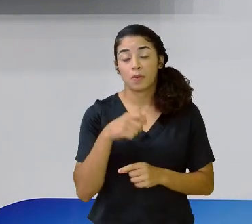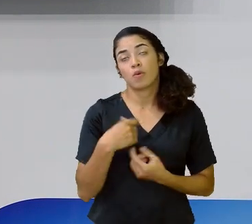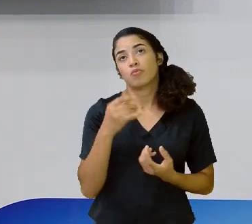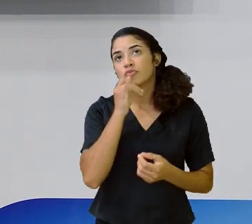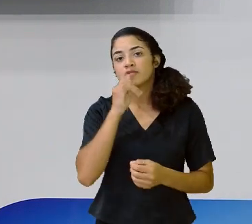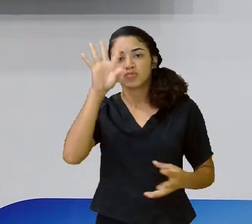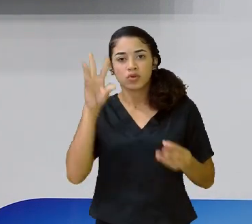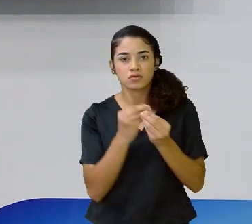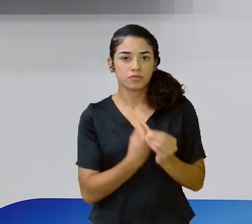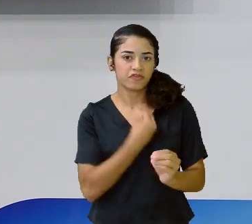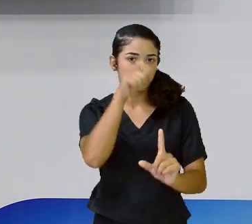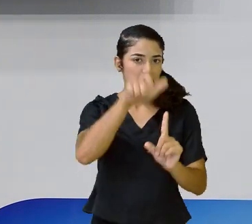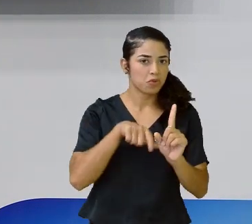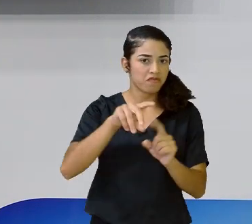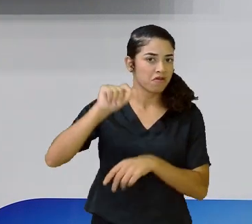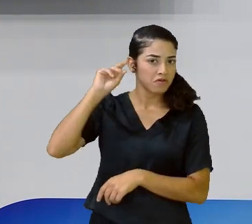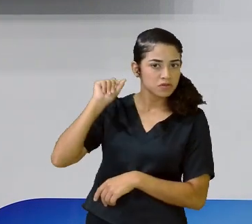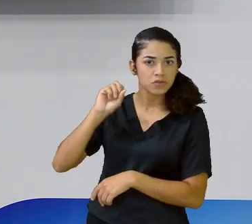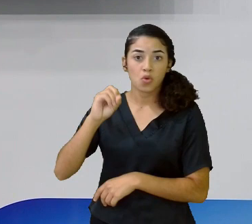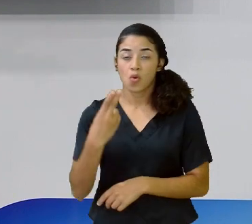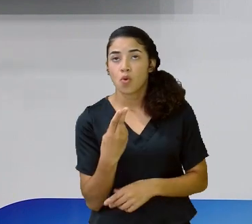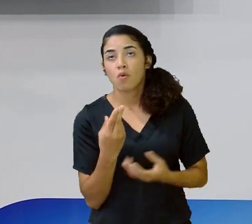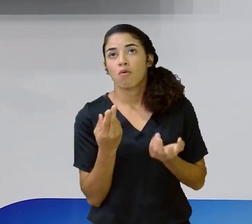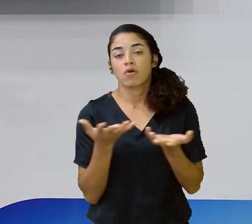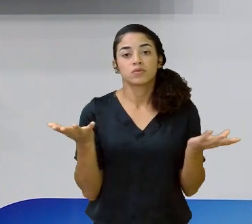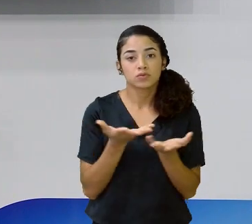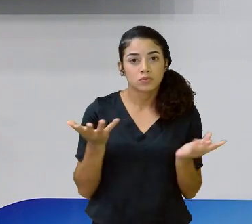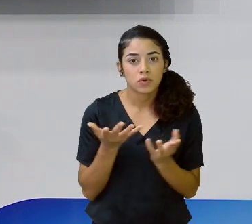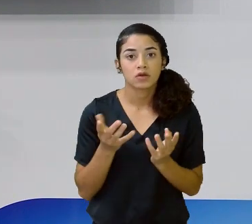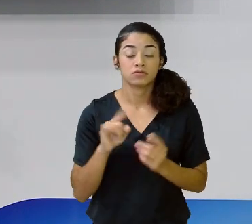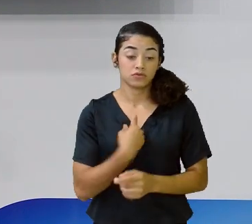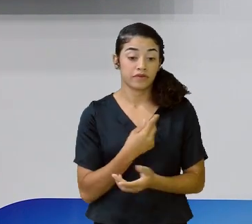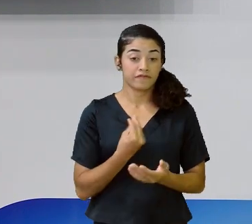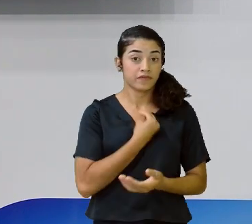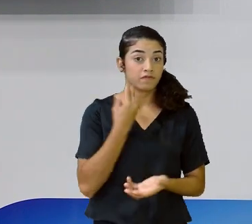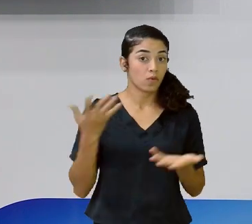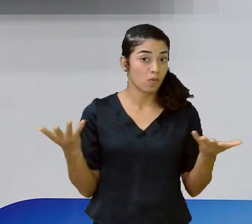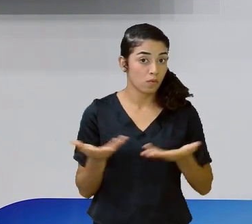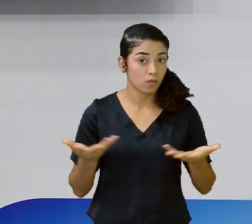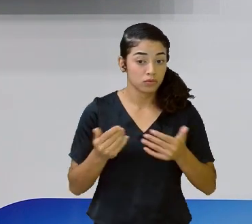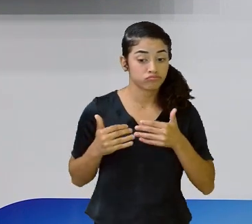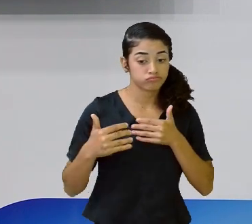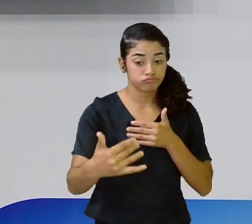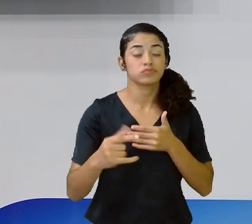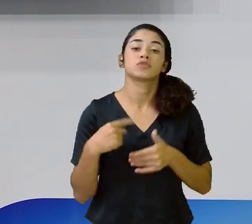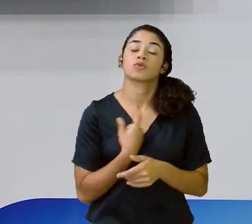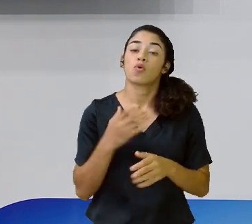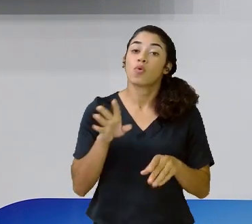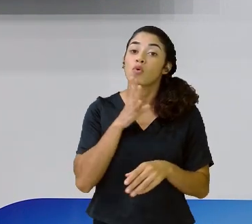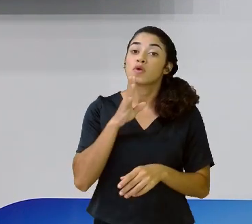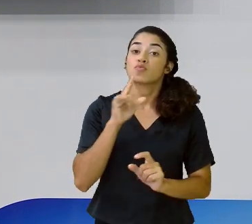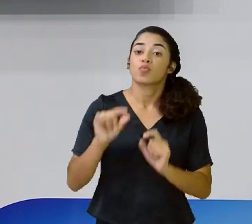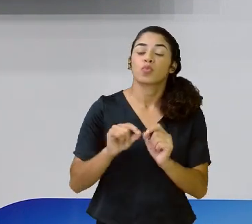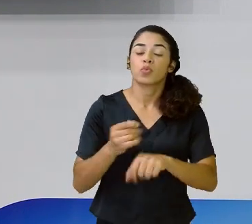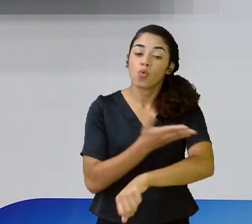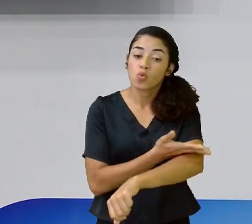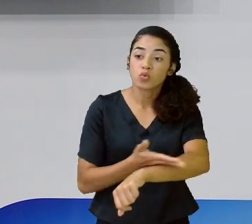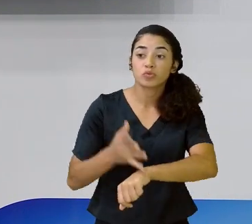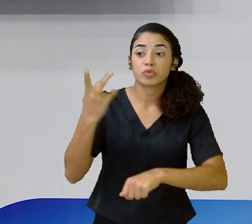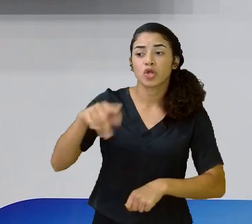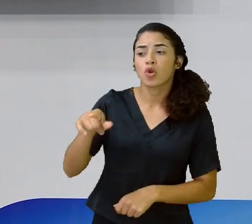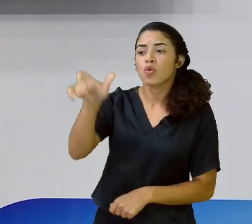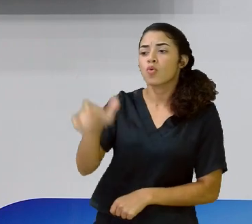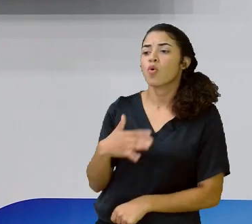histórica, antiga, de um período muito antigo do que a gente está vivendo hoje. A gente conhece um pouquinho sobre o costume da pessoa, do que